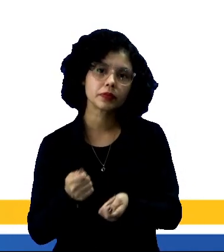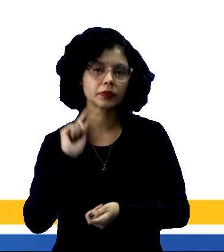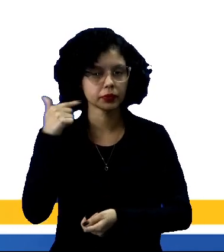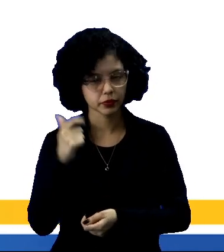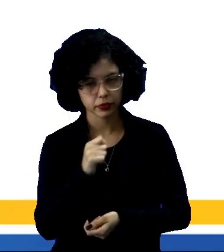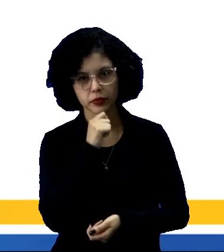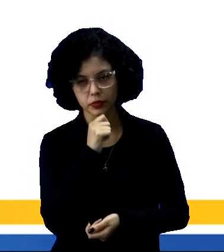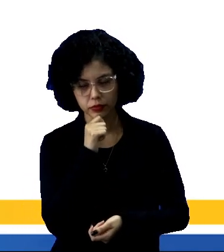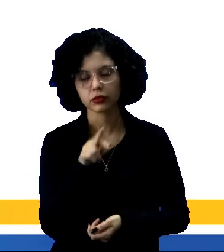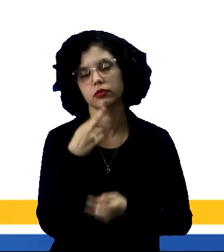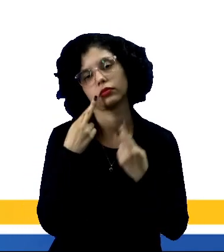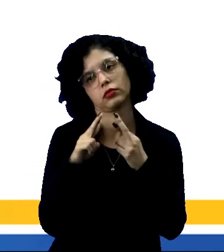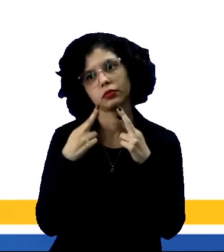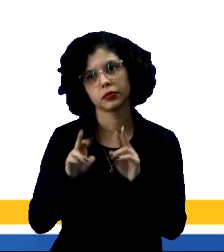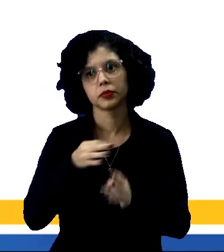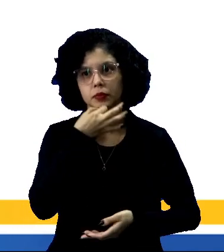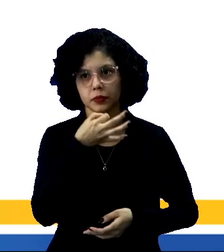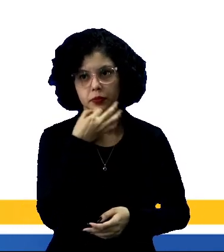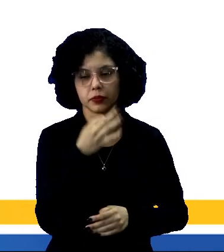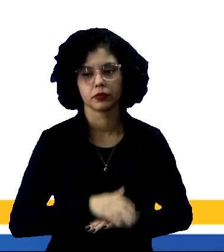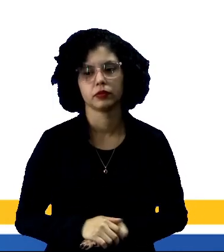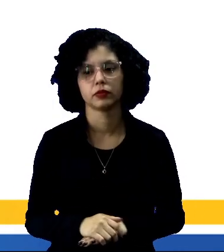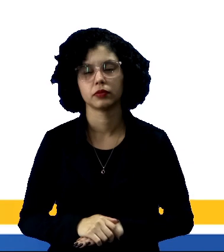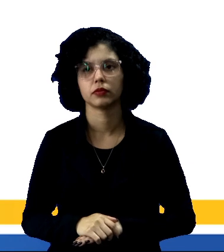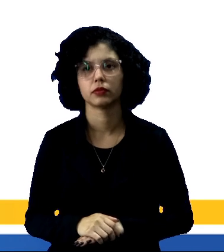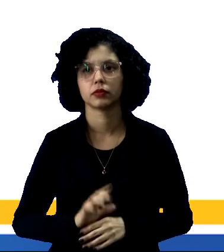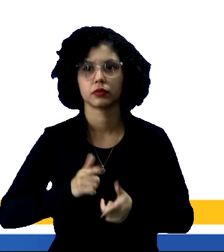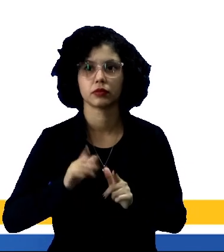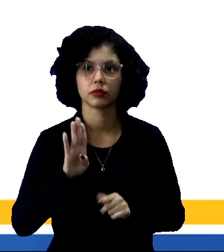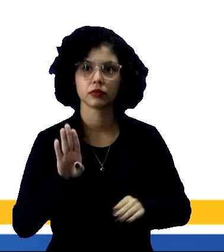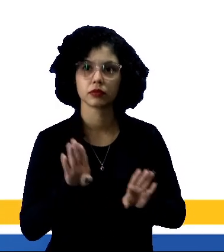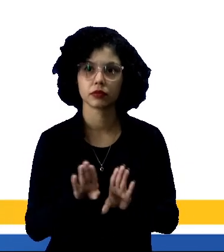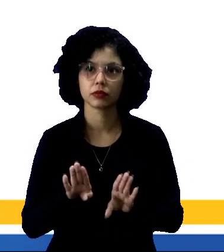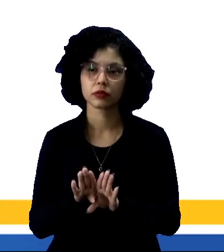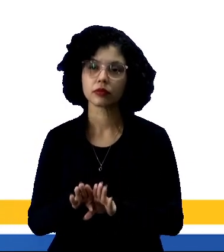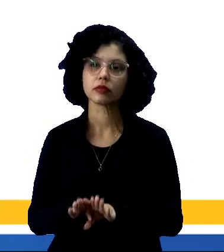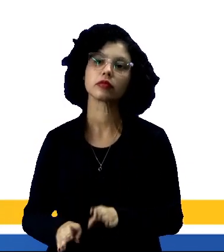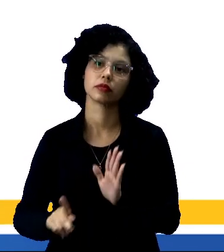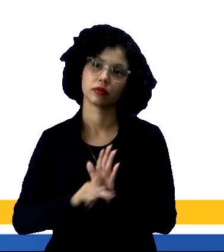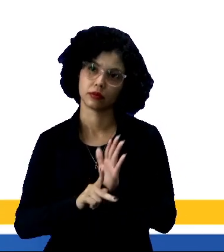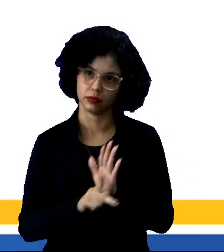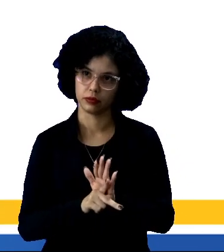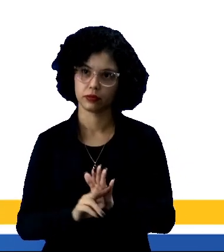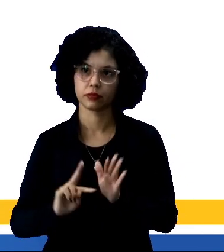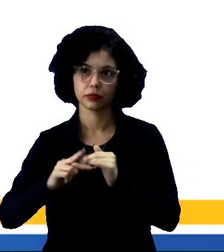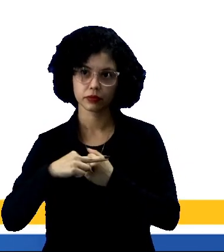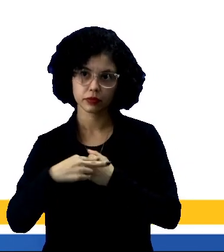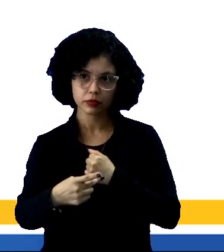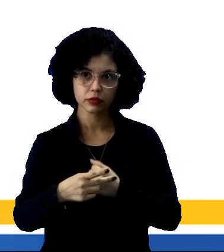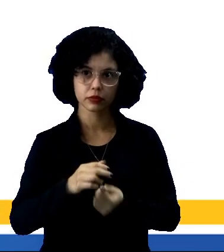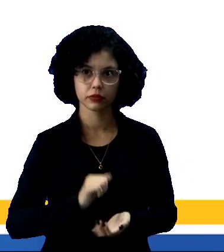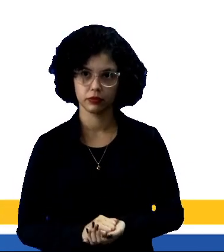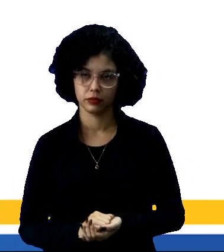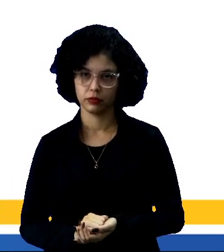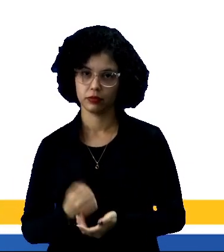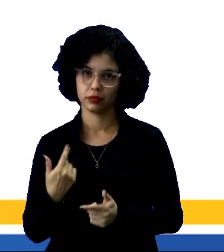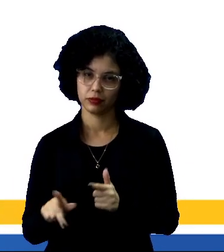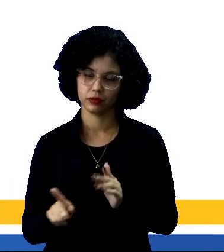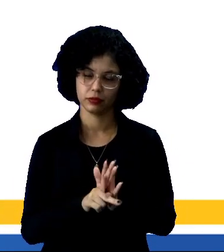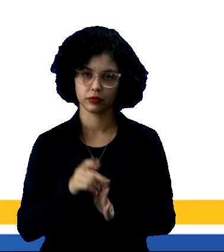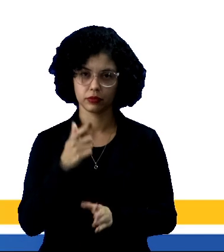aquilo que ela reclama com base nesse argumento. E a letra B também, que ela coloca as consequências, né,